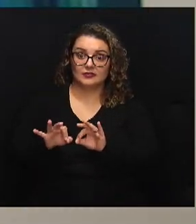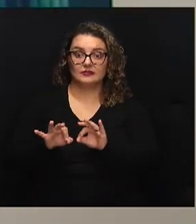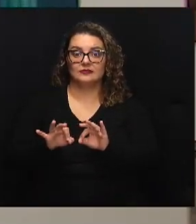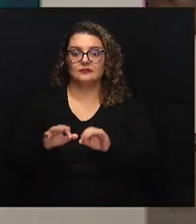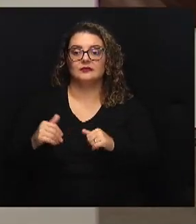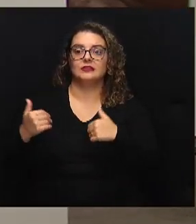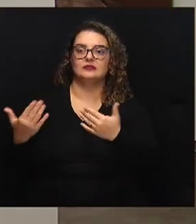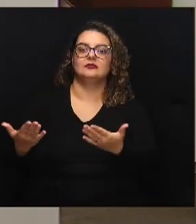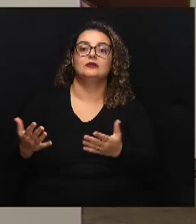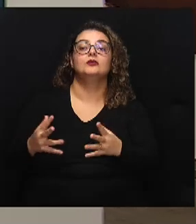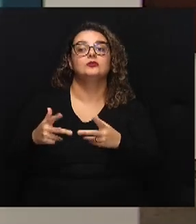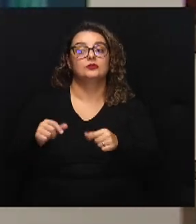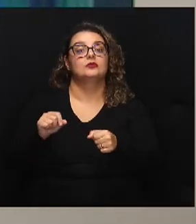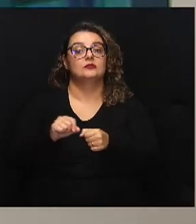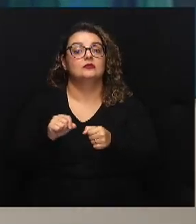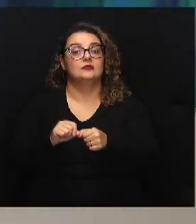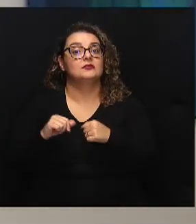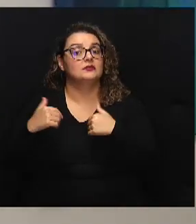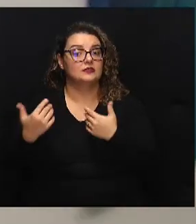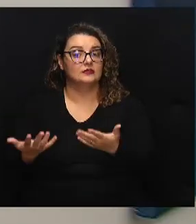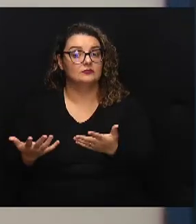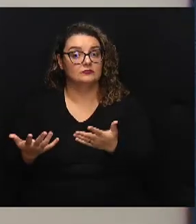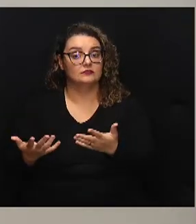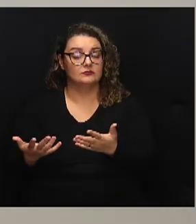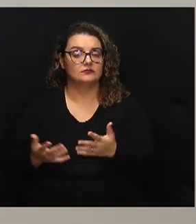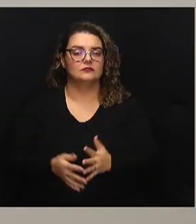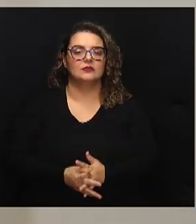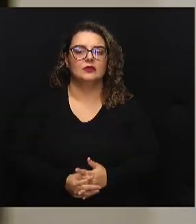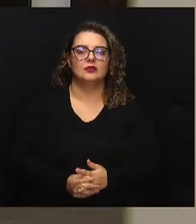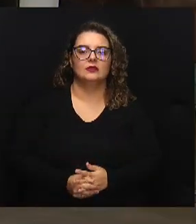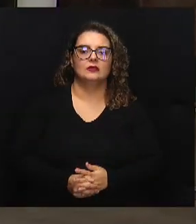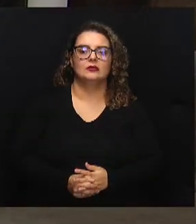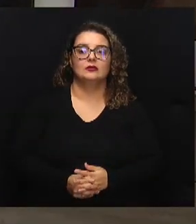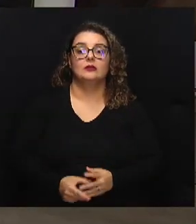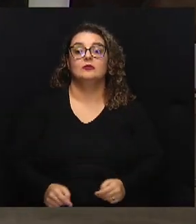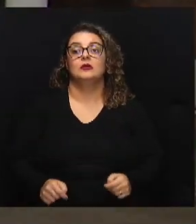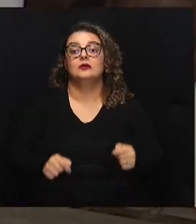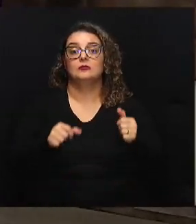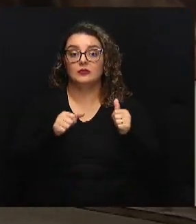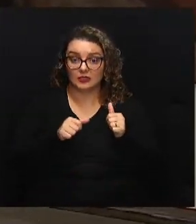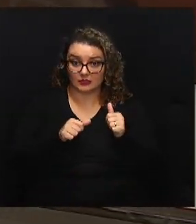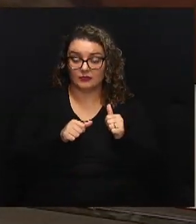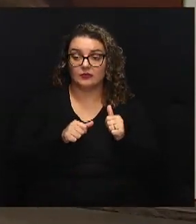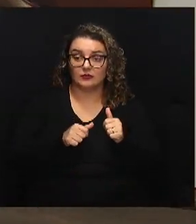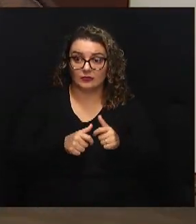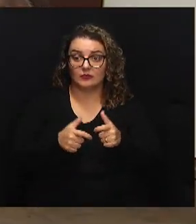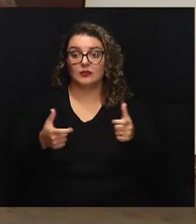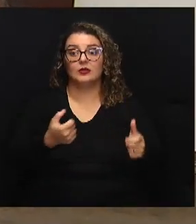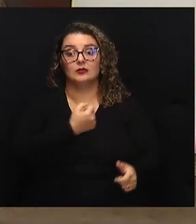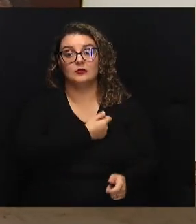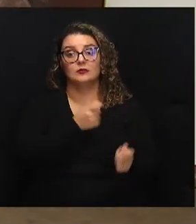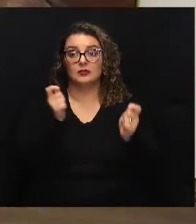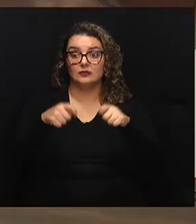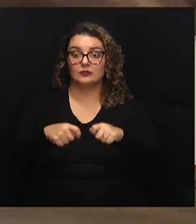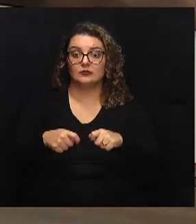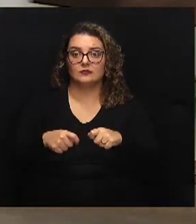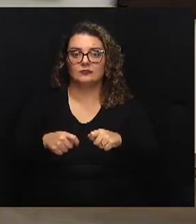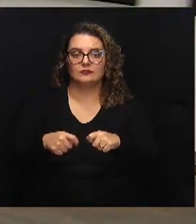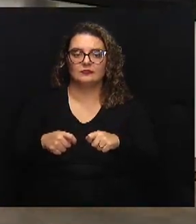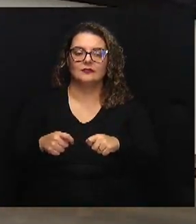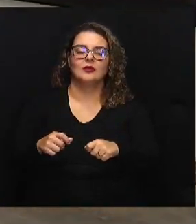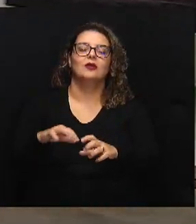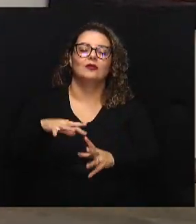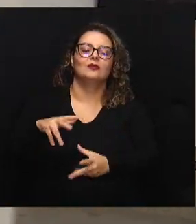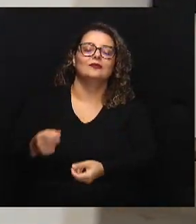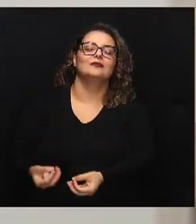Se aquilo que você vai fazer for para beneficiar o maior número de pessoas possíveis, o universo te responde e te